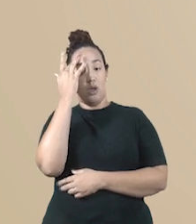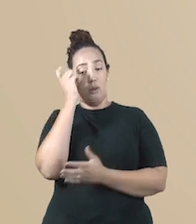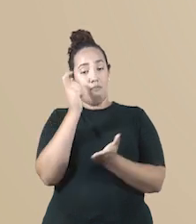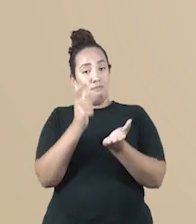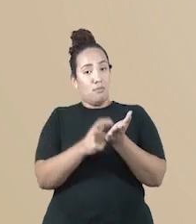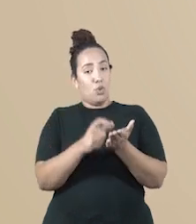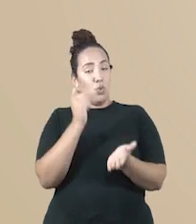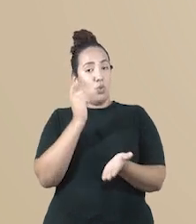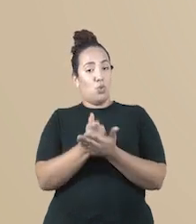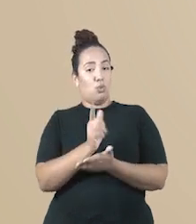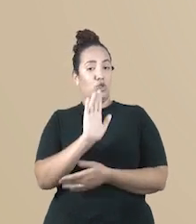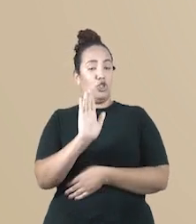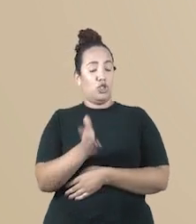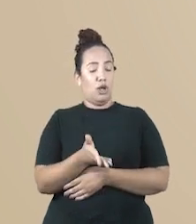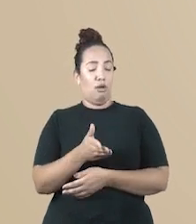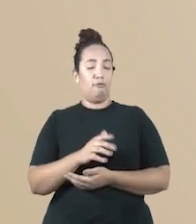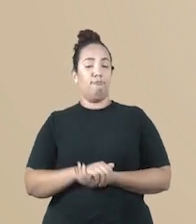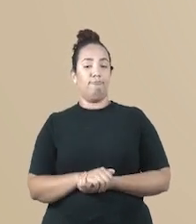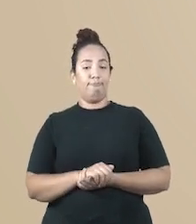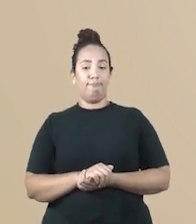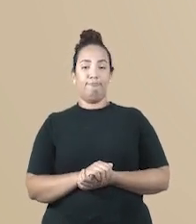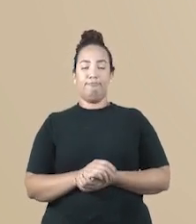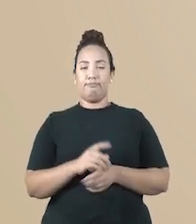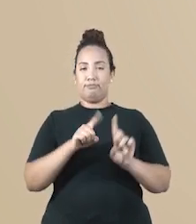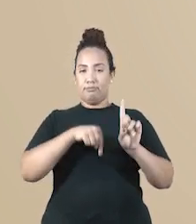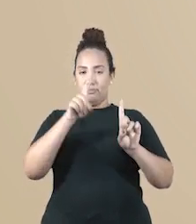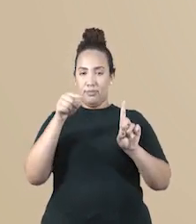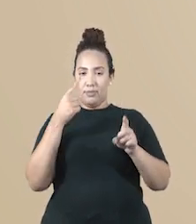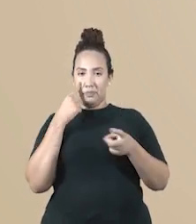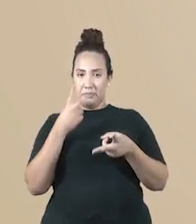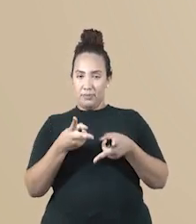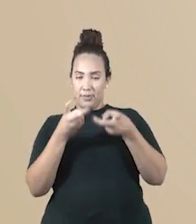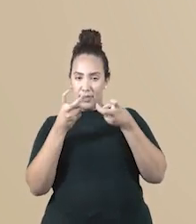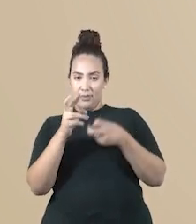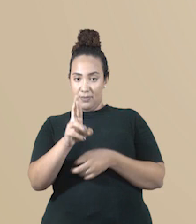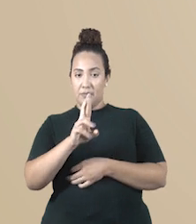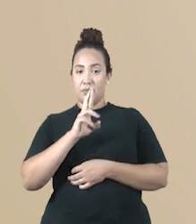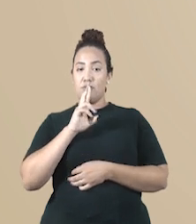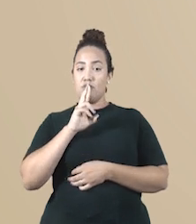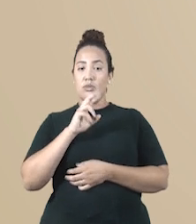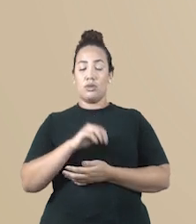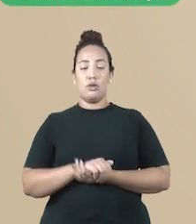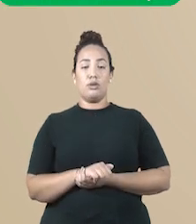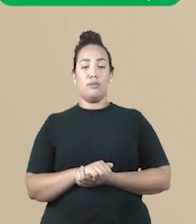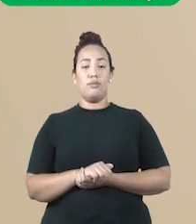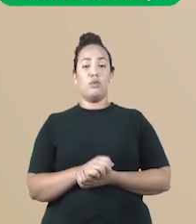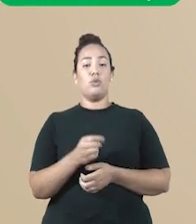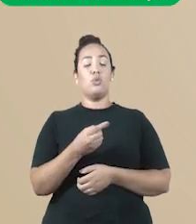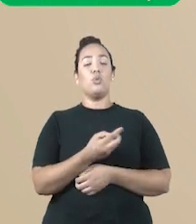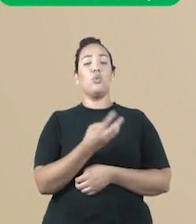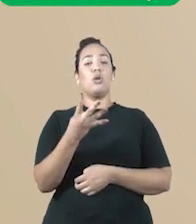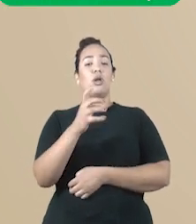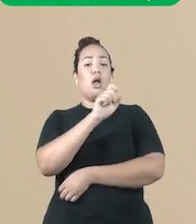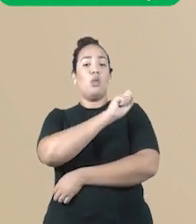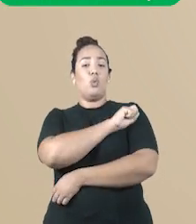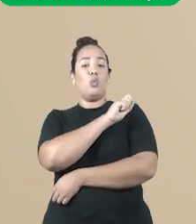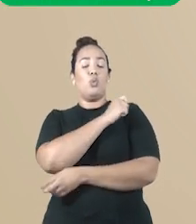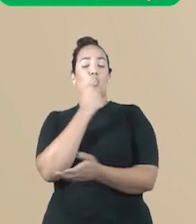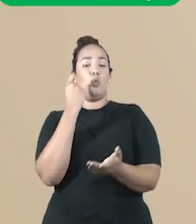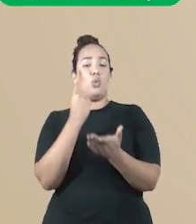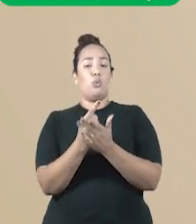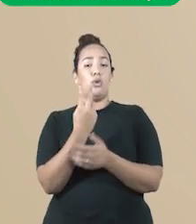de bilhetes. Observando esse gráfico, responda: quantos alunos compraram